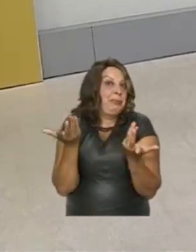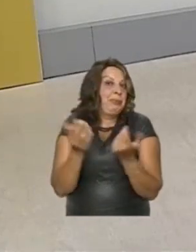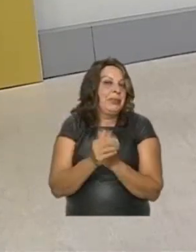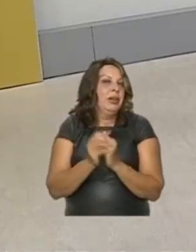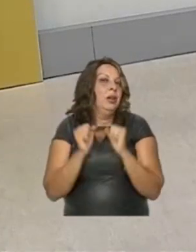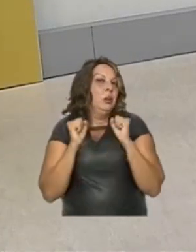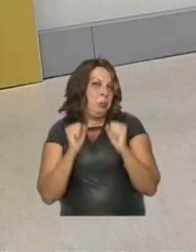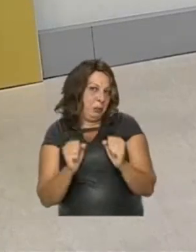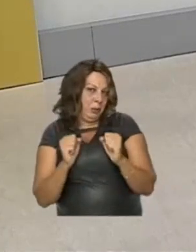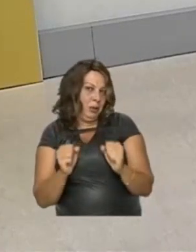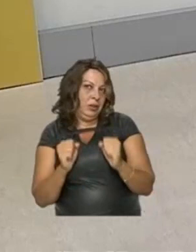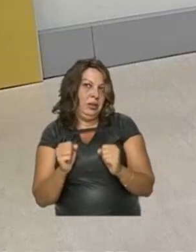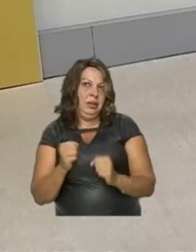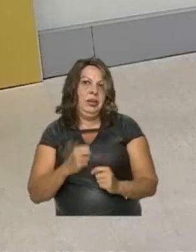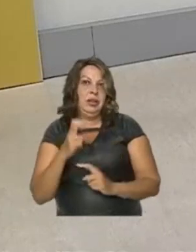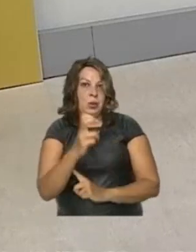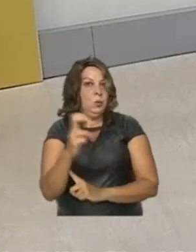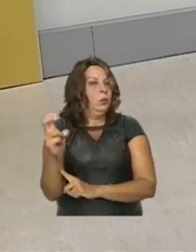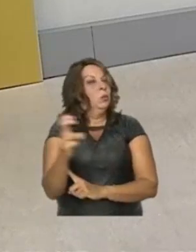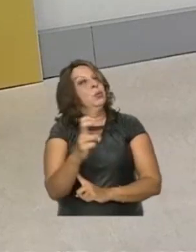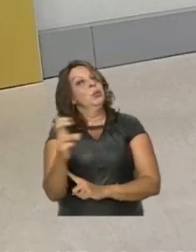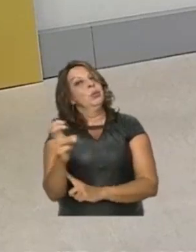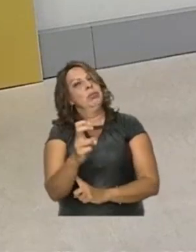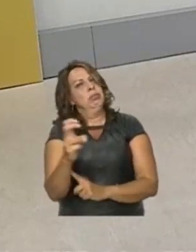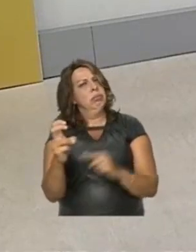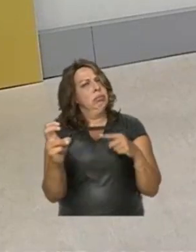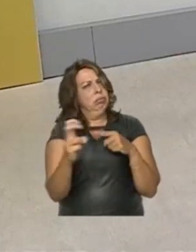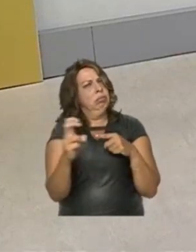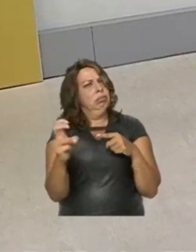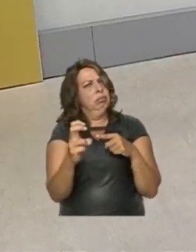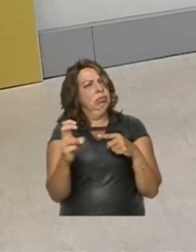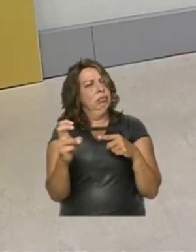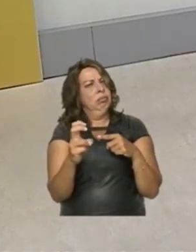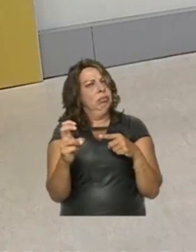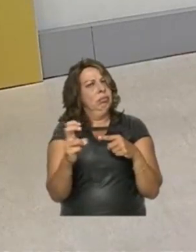Pode ser agora, pode ser com 55. 55.